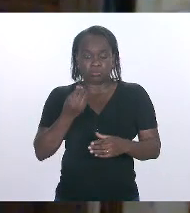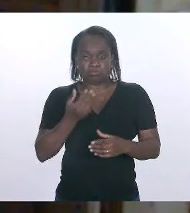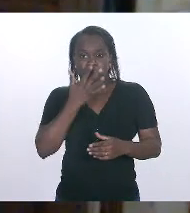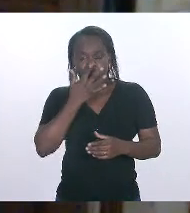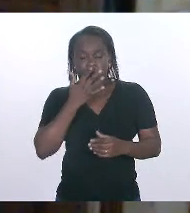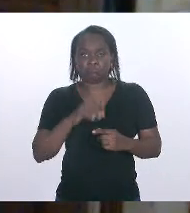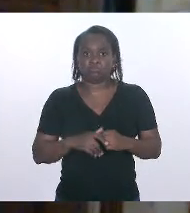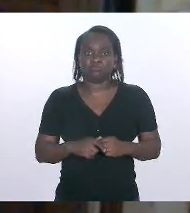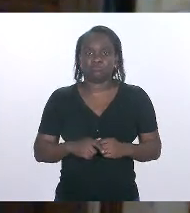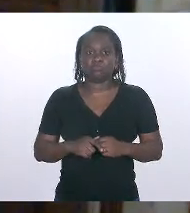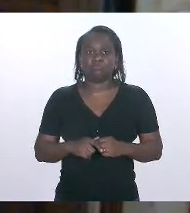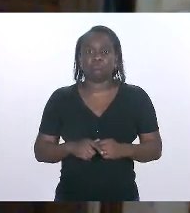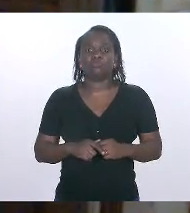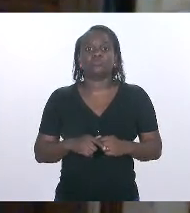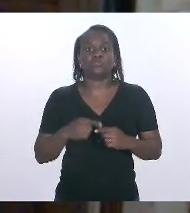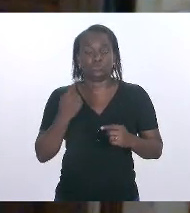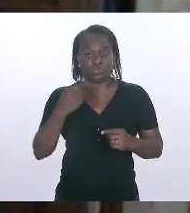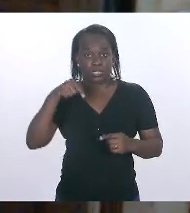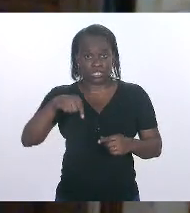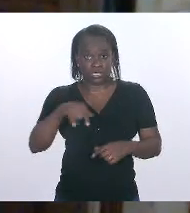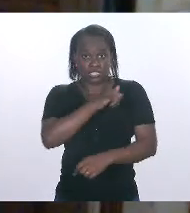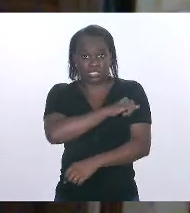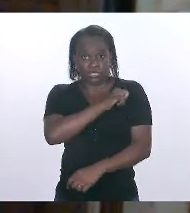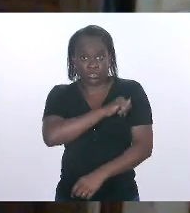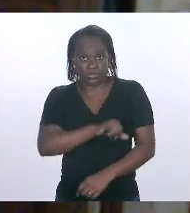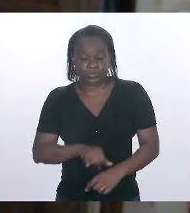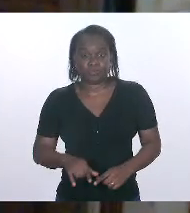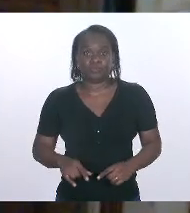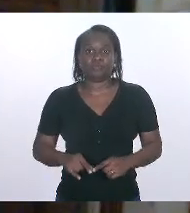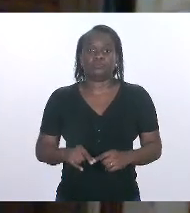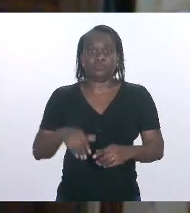interessantes. Né? Um aqui na cidade do Rio de Janeiro